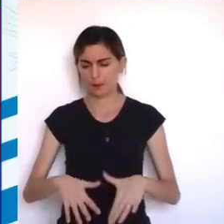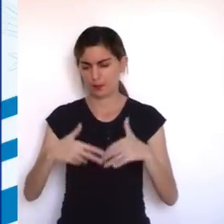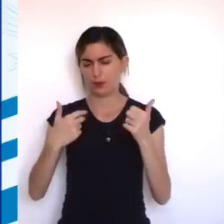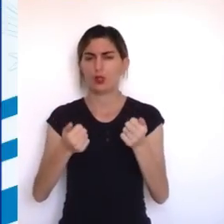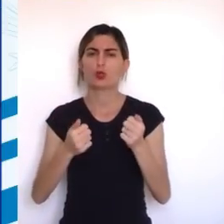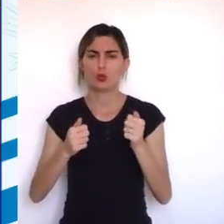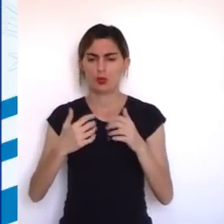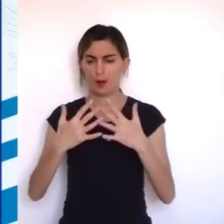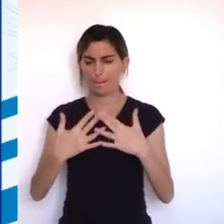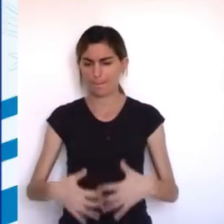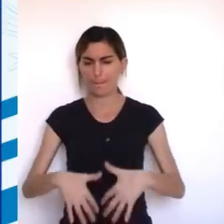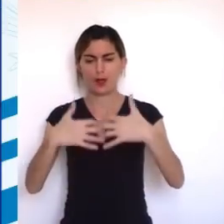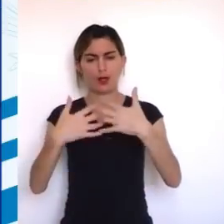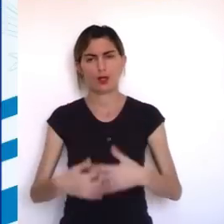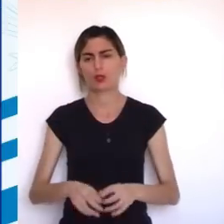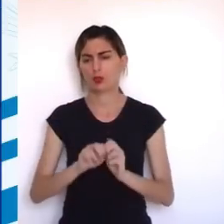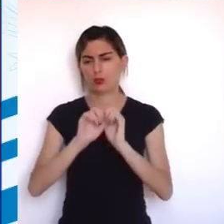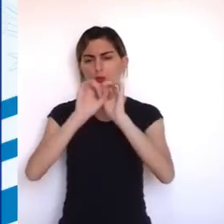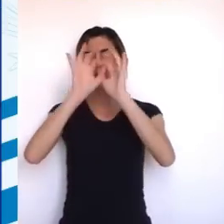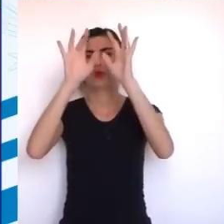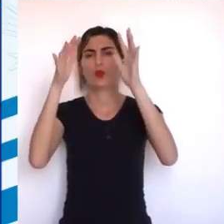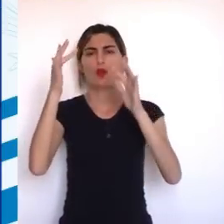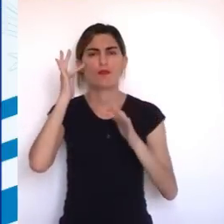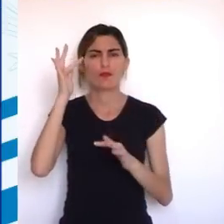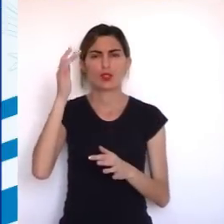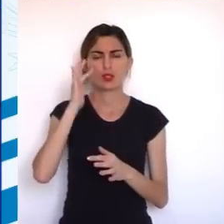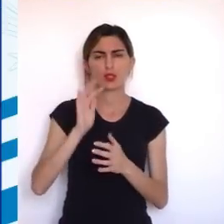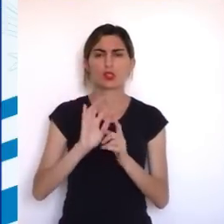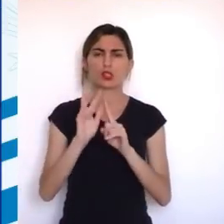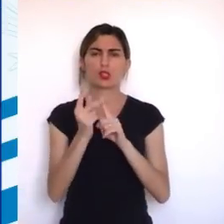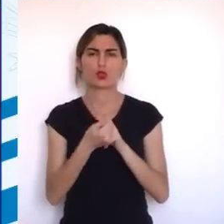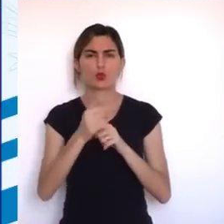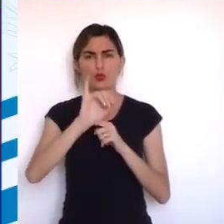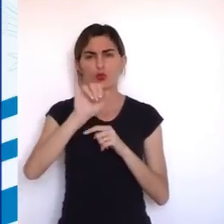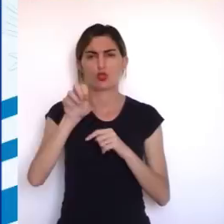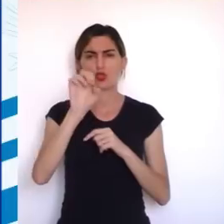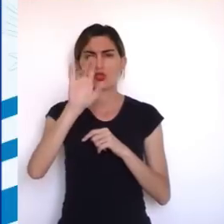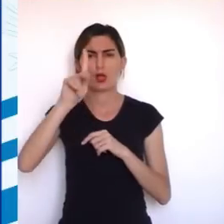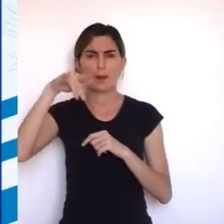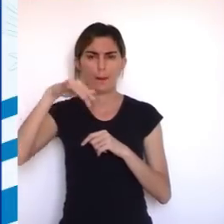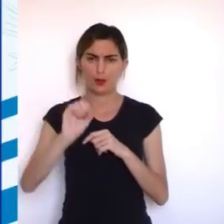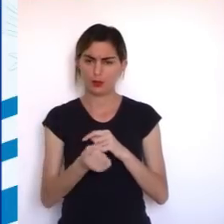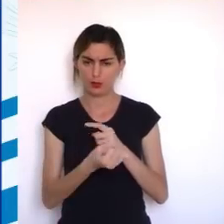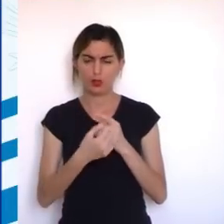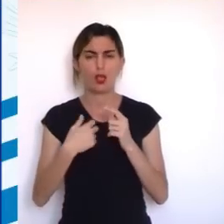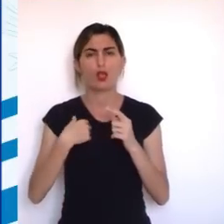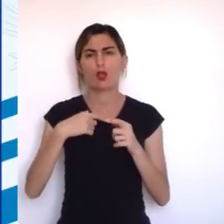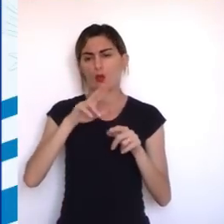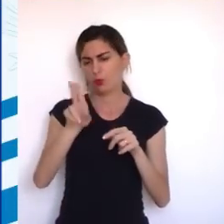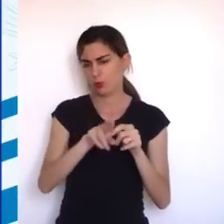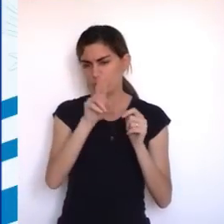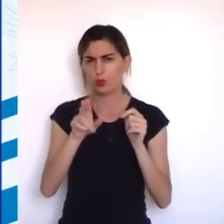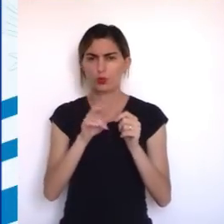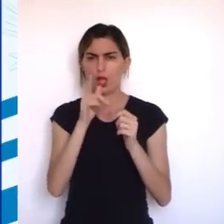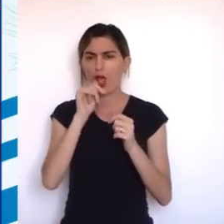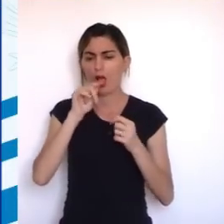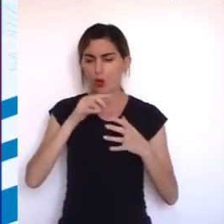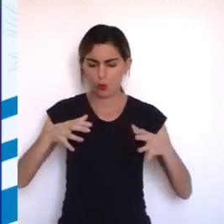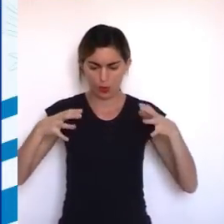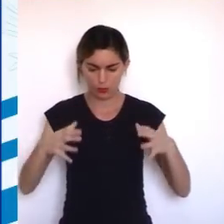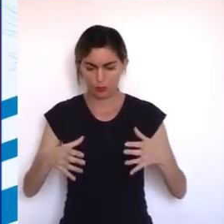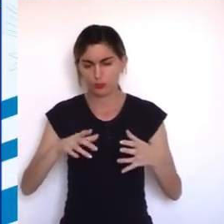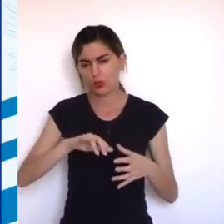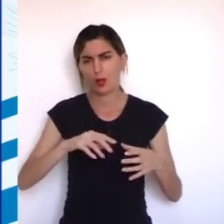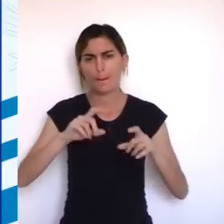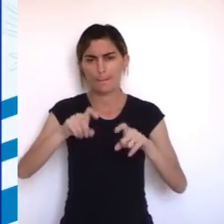produtivo. Teve a melhoria da máquina a vapor pelo físico escocês James para ser usada em